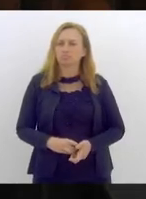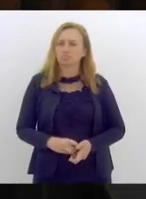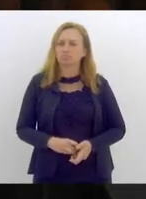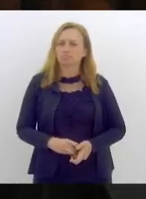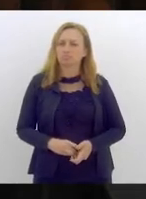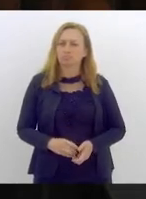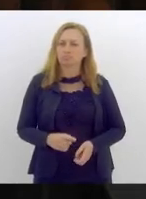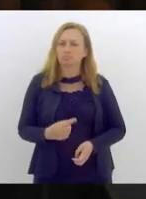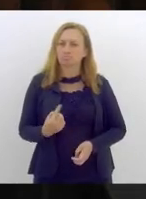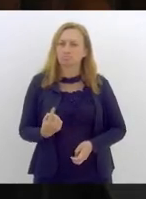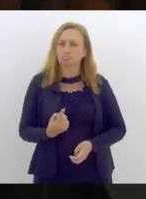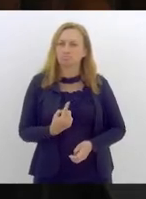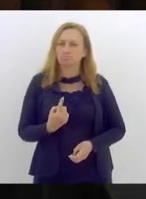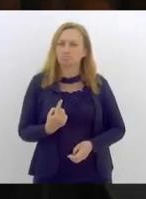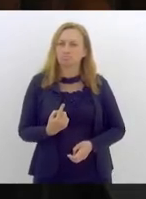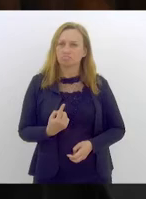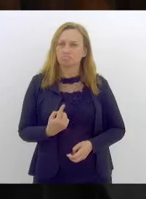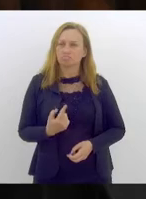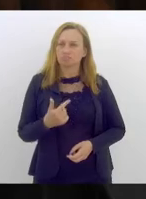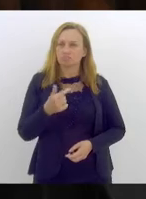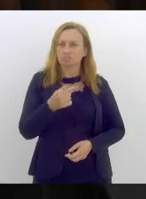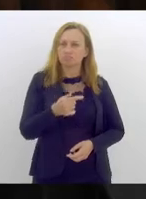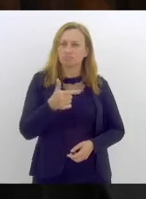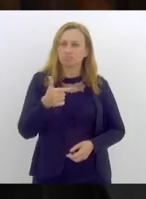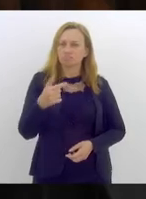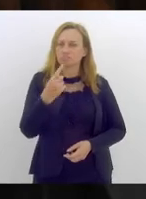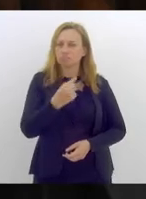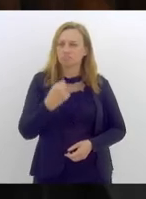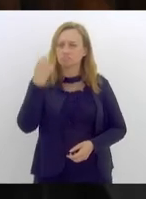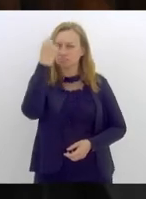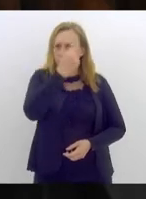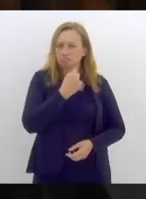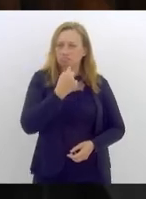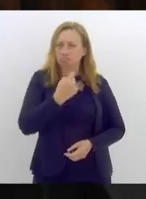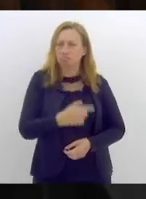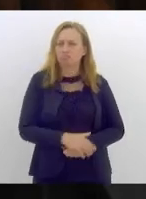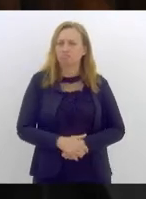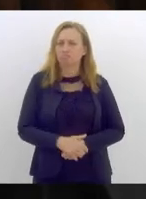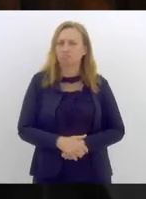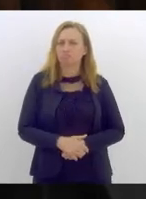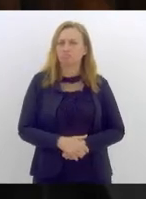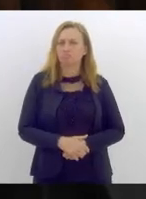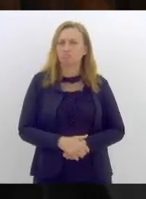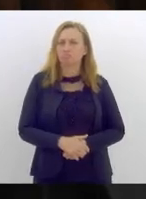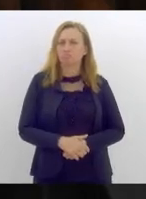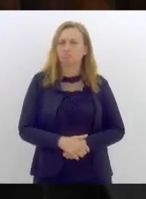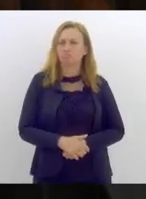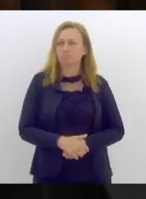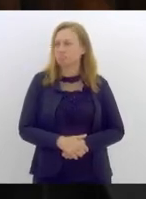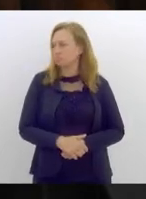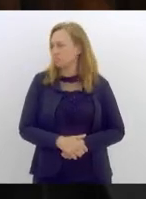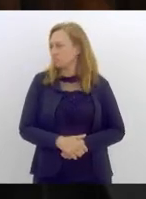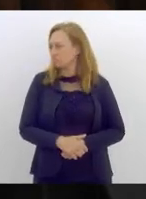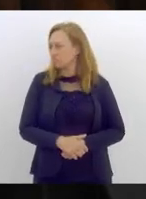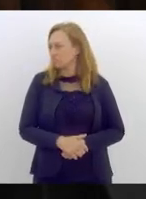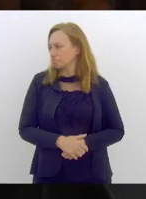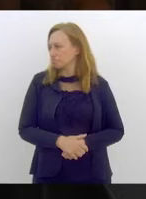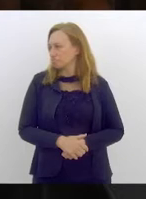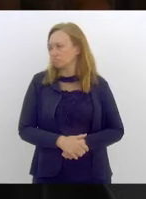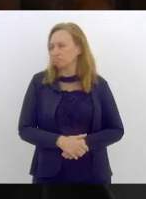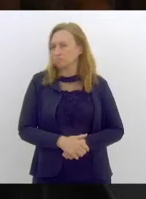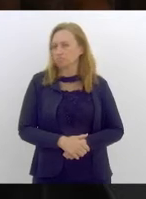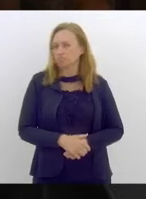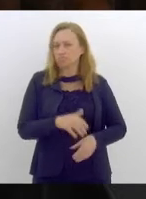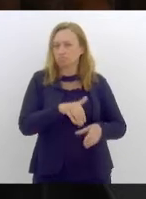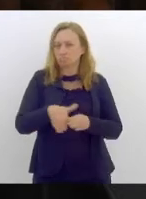e nós estamos a 72 horas das eleições Então queria chamar